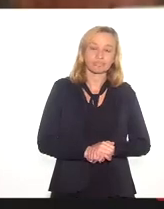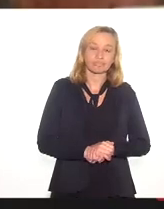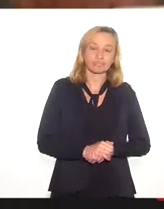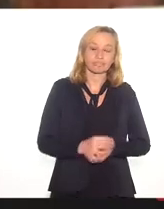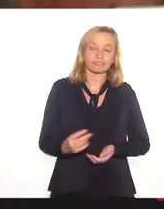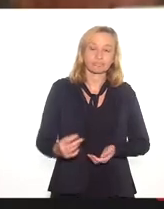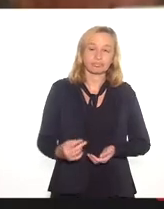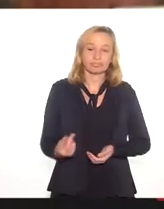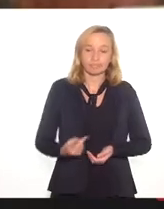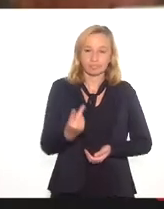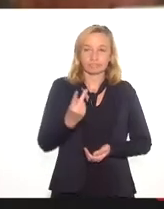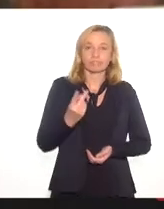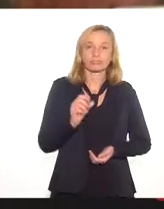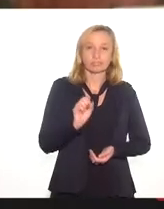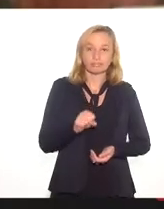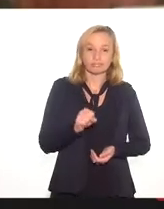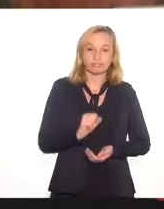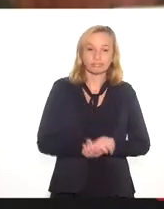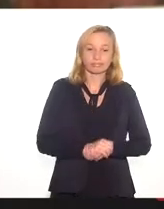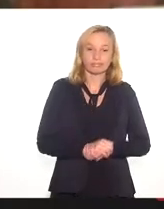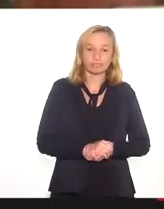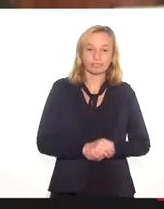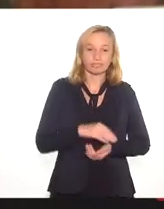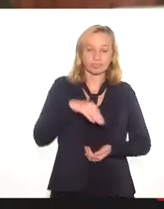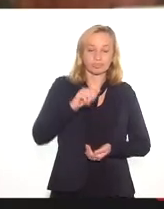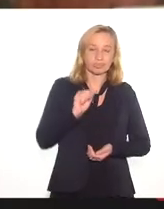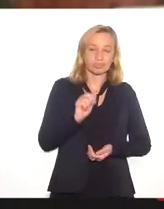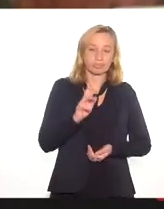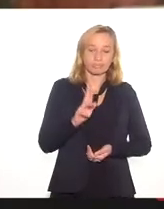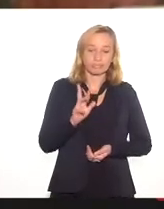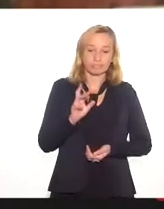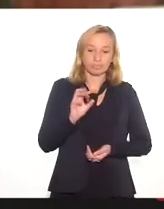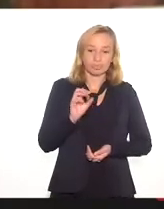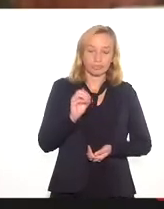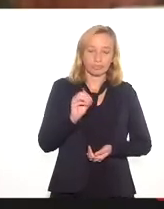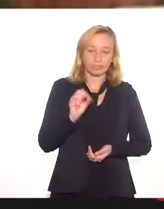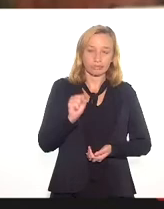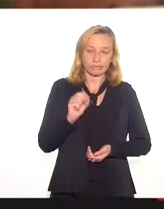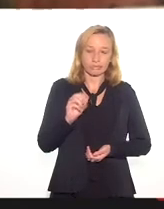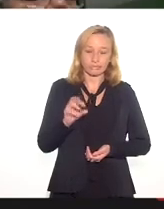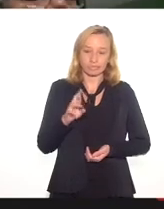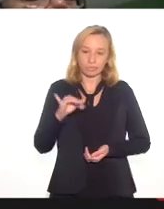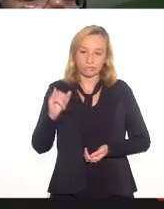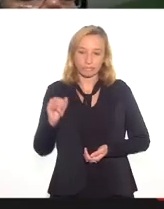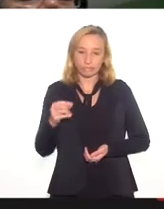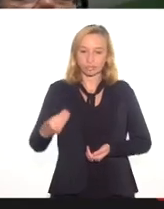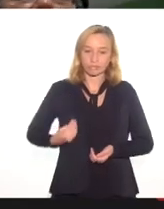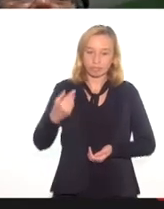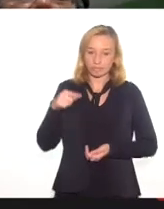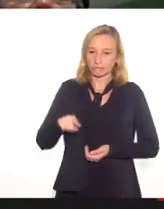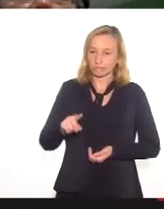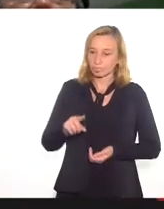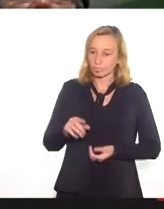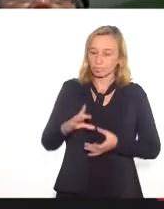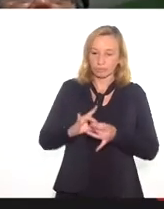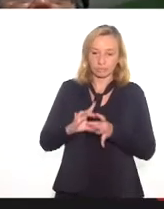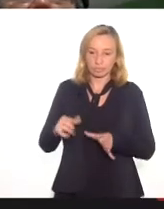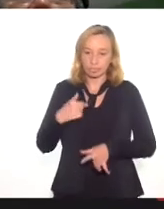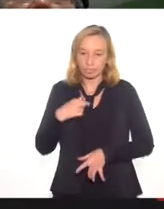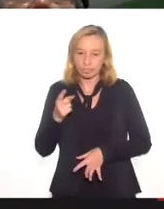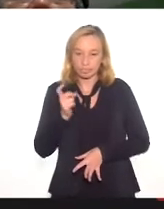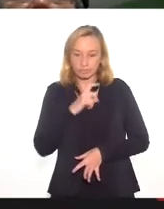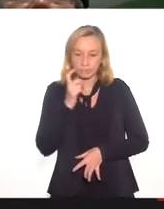larga escala. Mauro Osório está aqui e não me deixa mentir. 35%